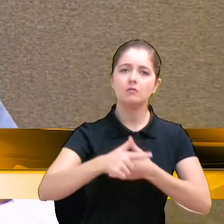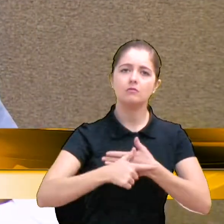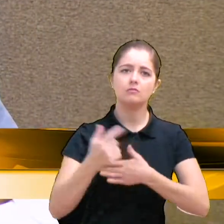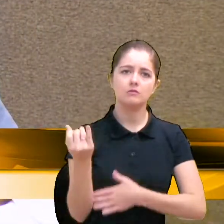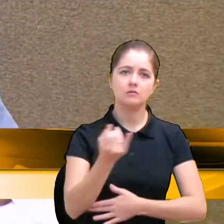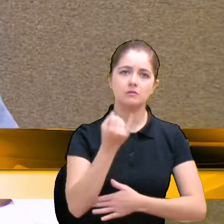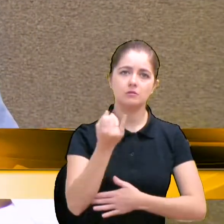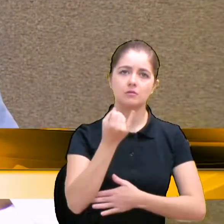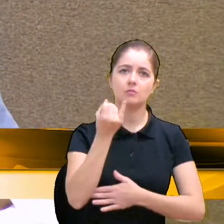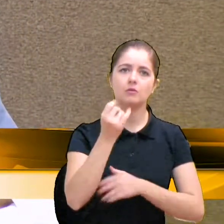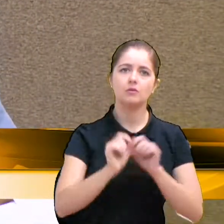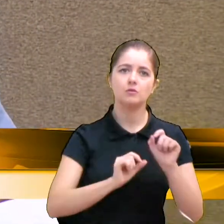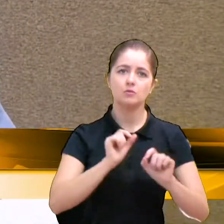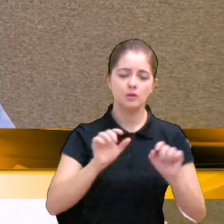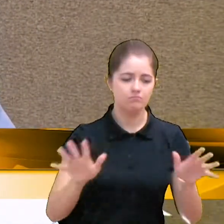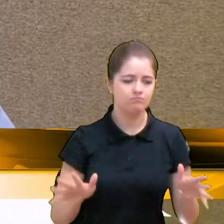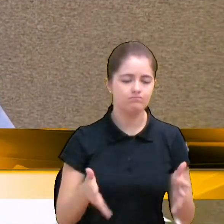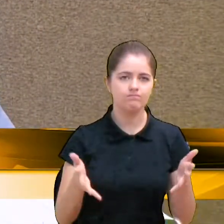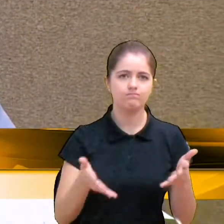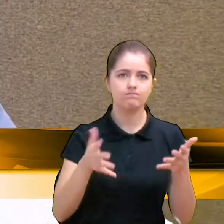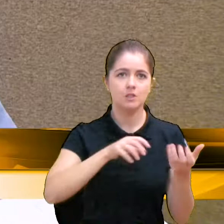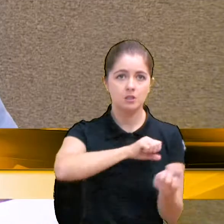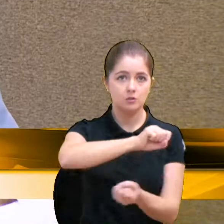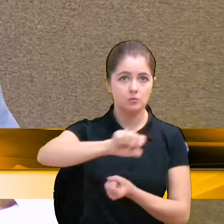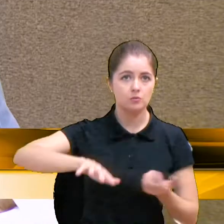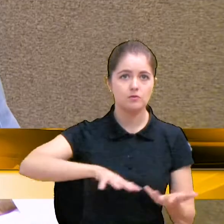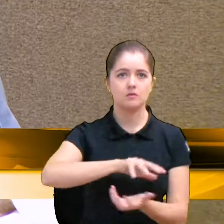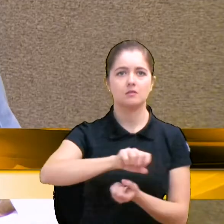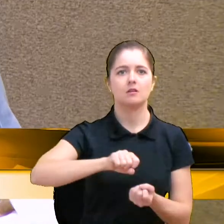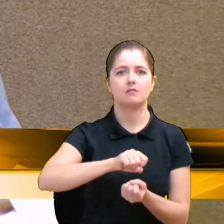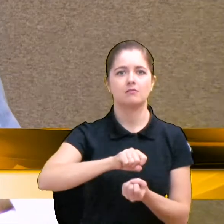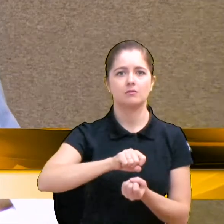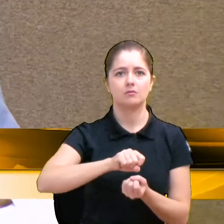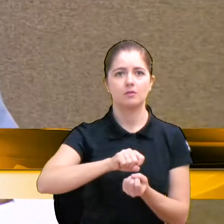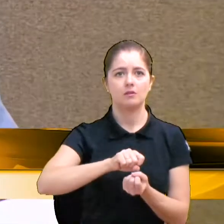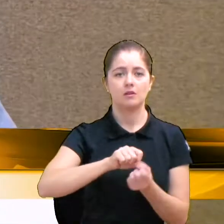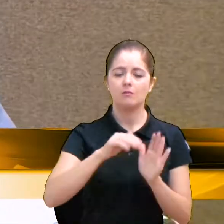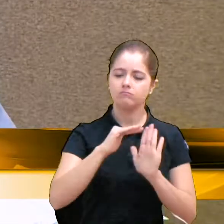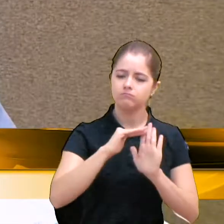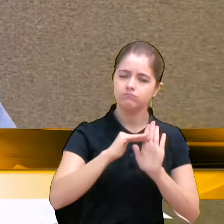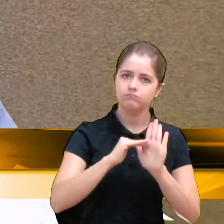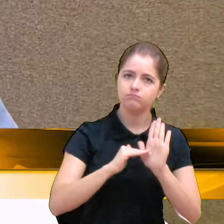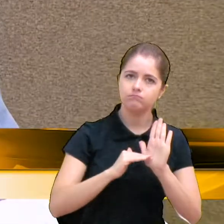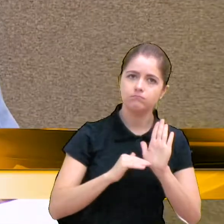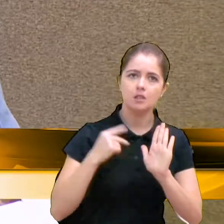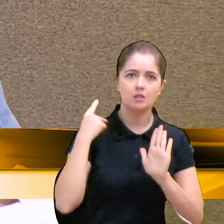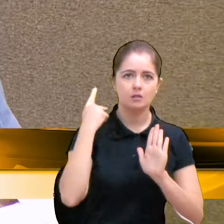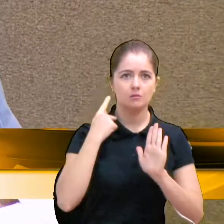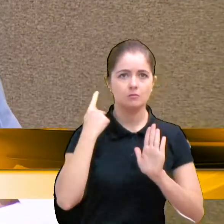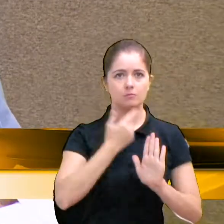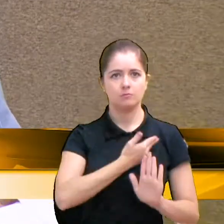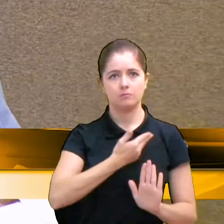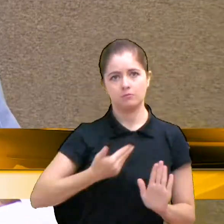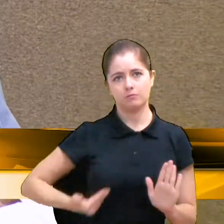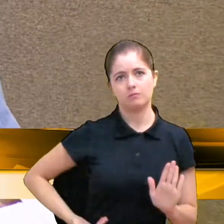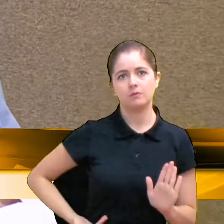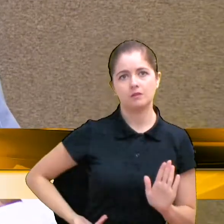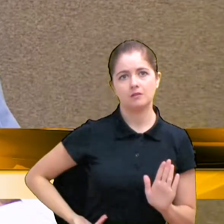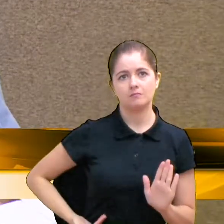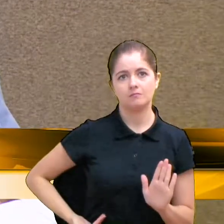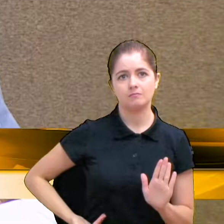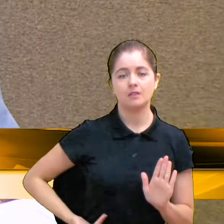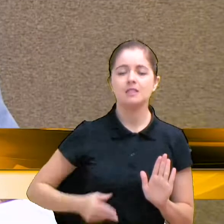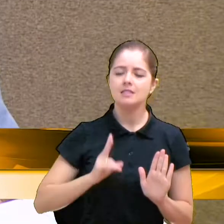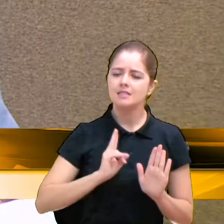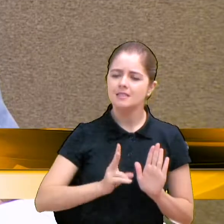vistas ao desenvolvimento sustentável, na elaboração de políticas públicas que estejam em sintonia com o planejamento urbano, considerando as